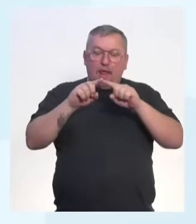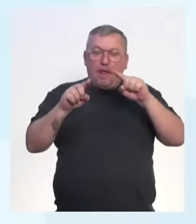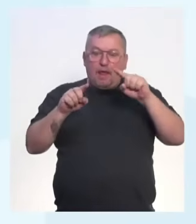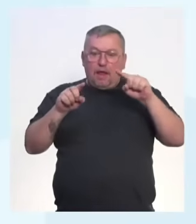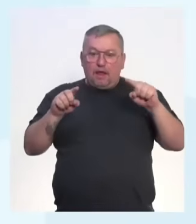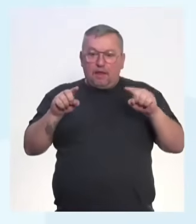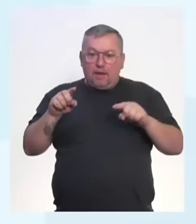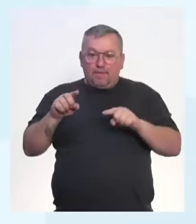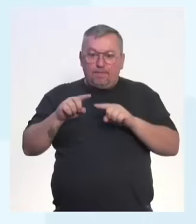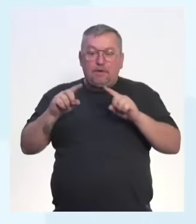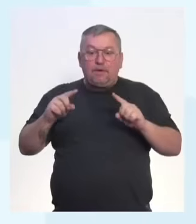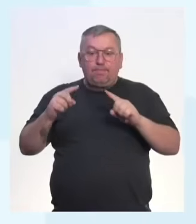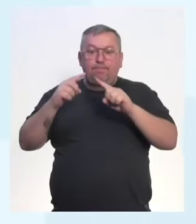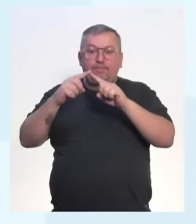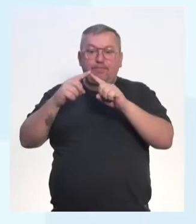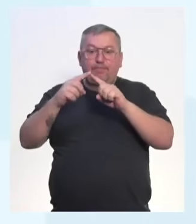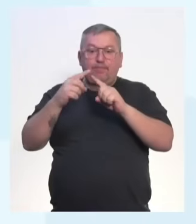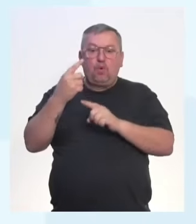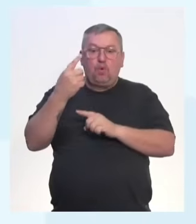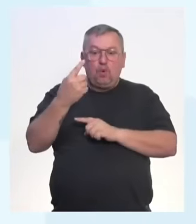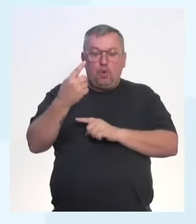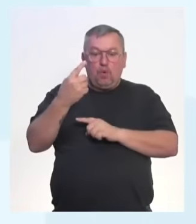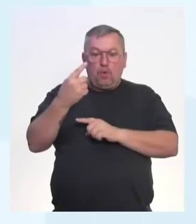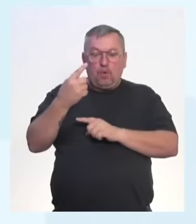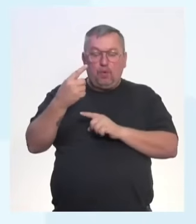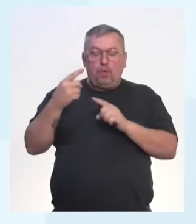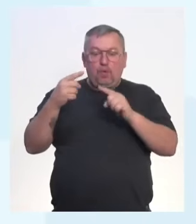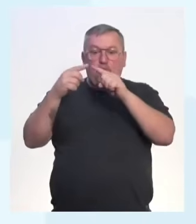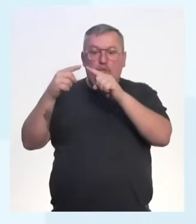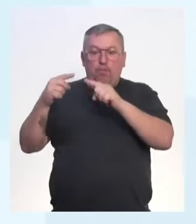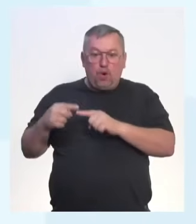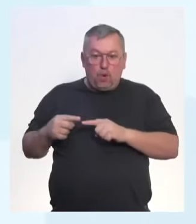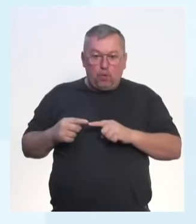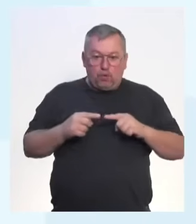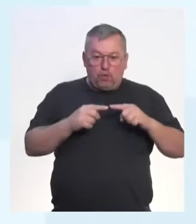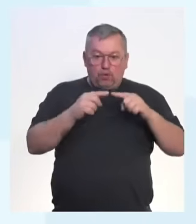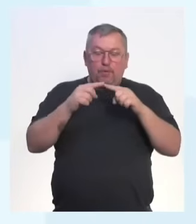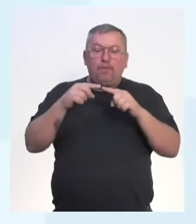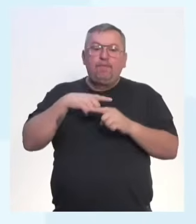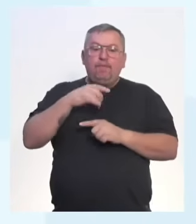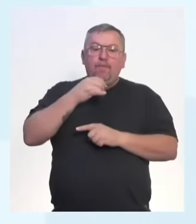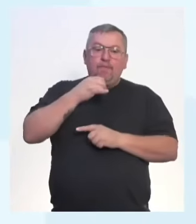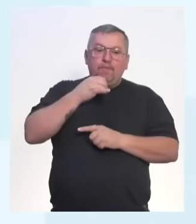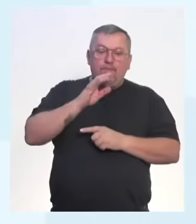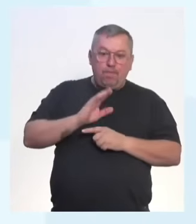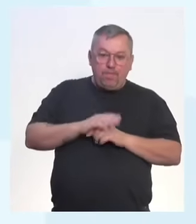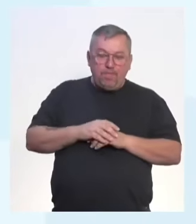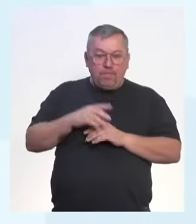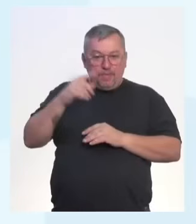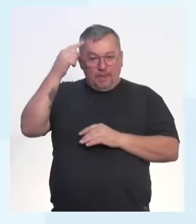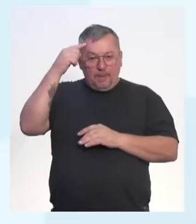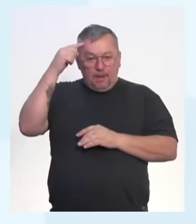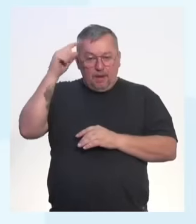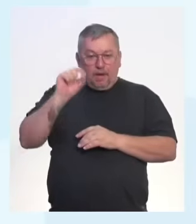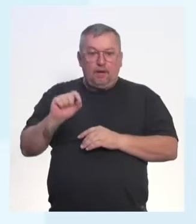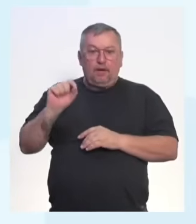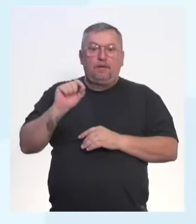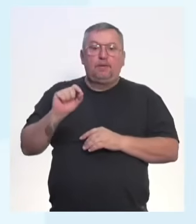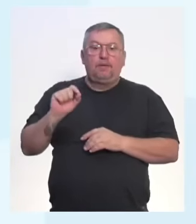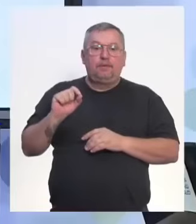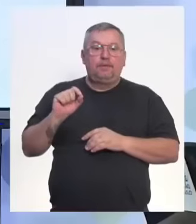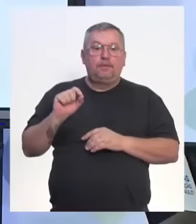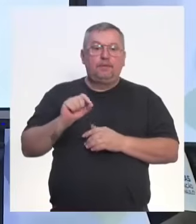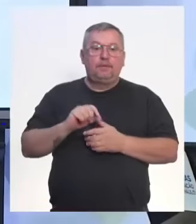que cruzam apenas nas suas extremidades. Então, eu tenho o seguinte, eu vou pensar da seguinte forma,